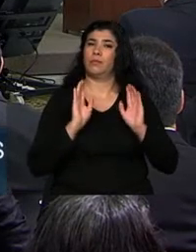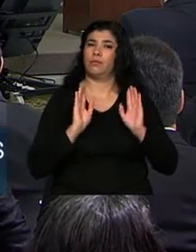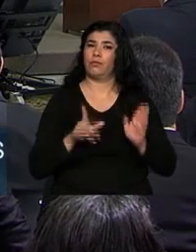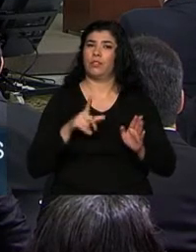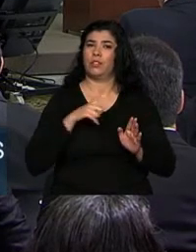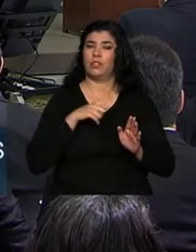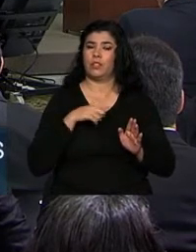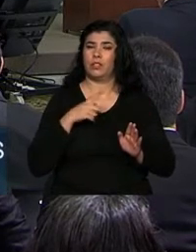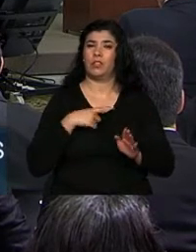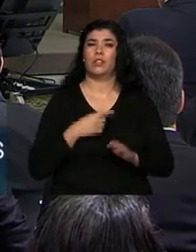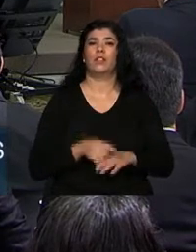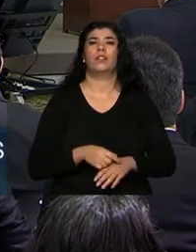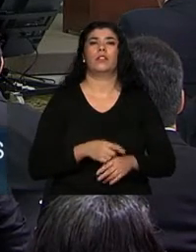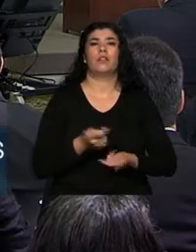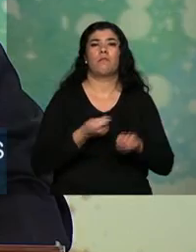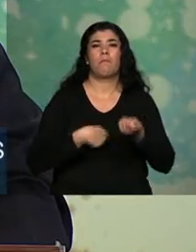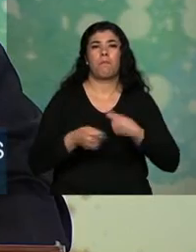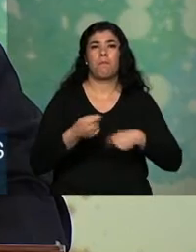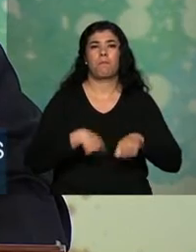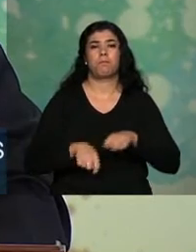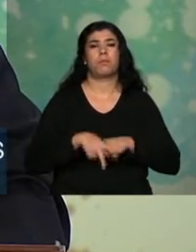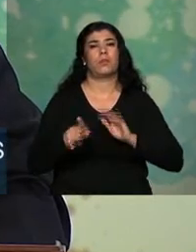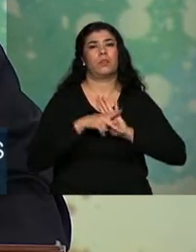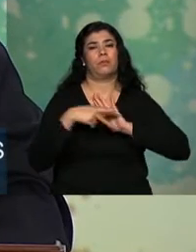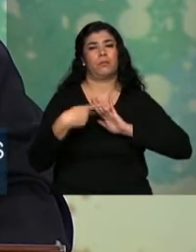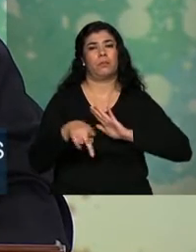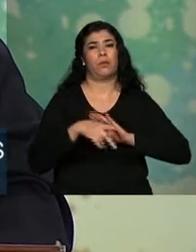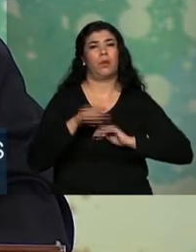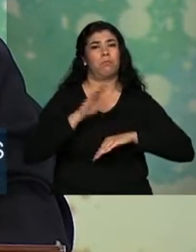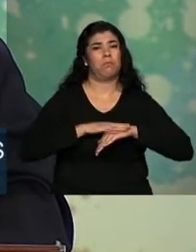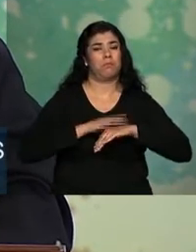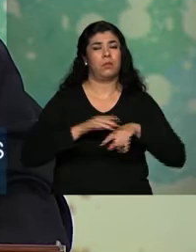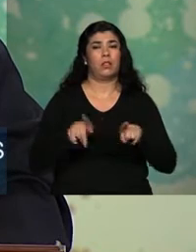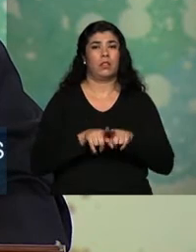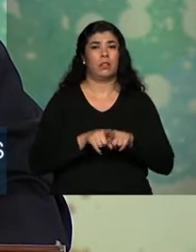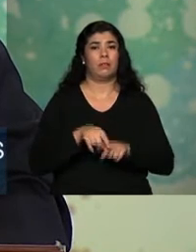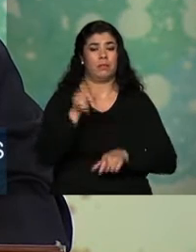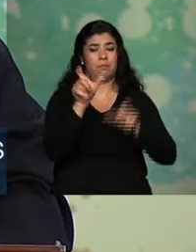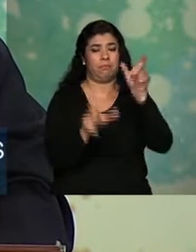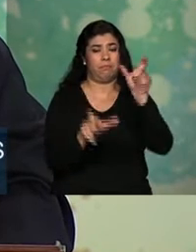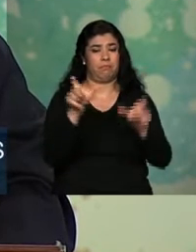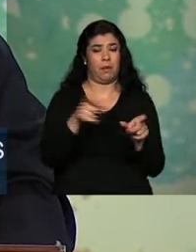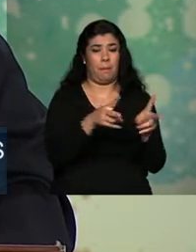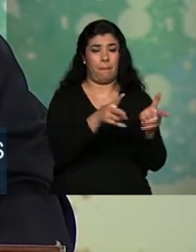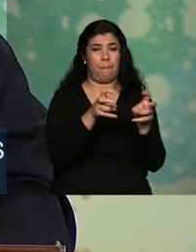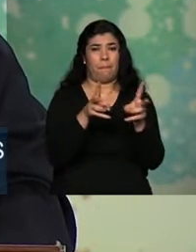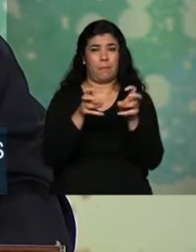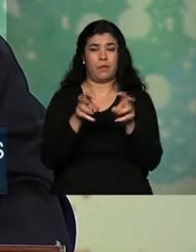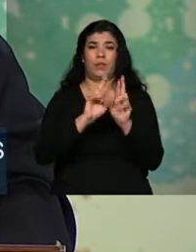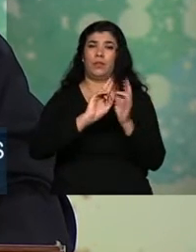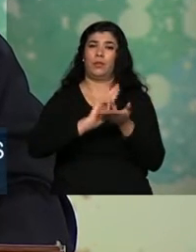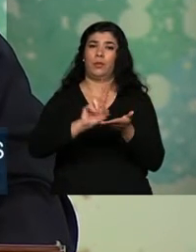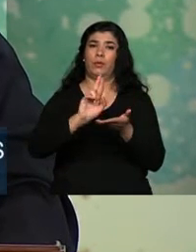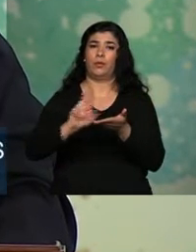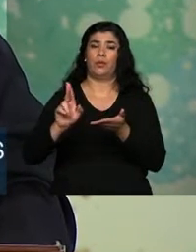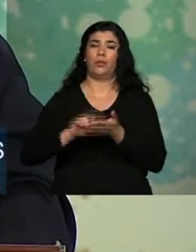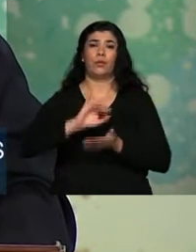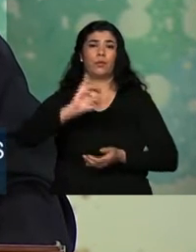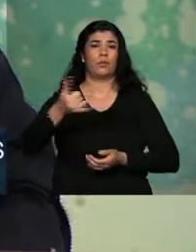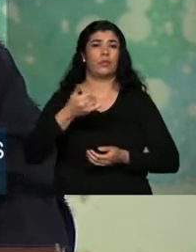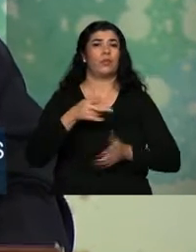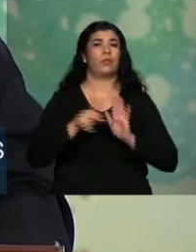são microempreendedores individuais. Ou seja, estão identificando oportunidades de ter seu